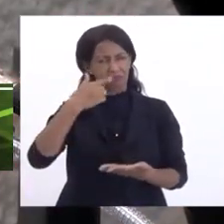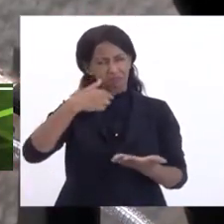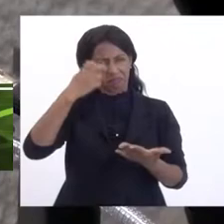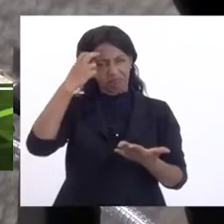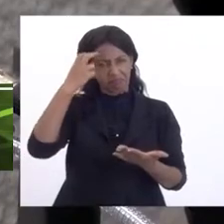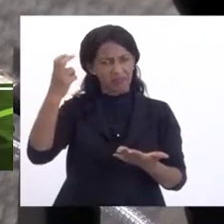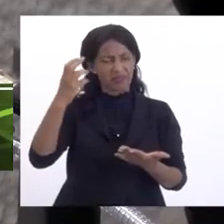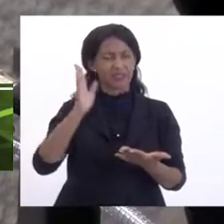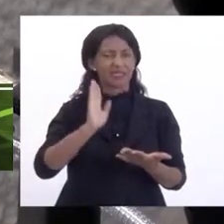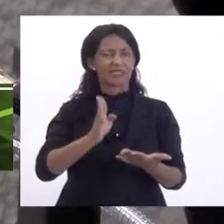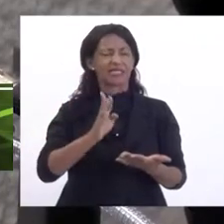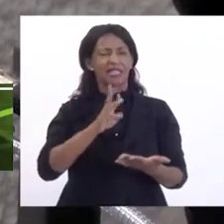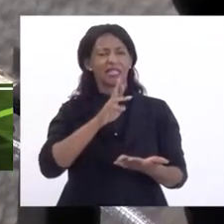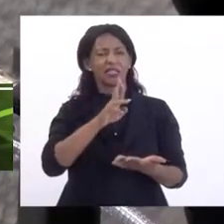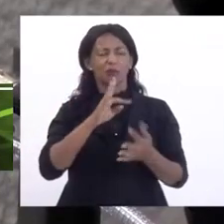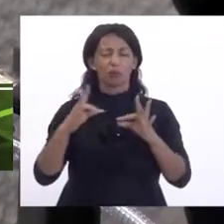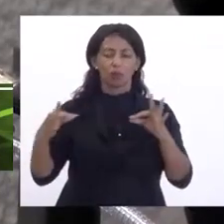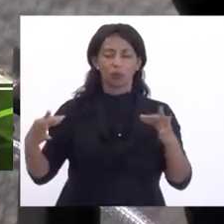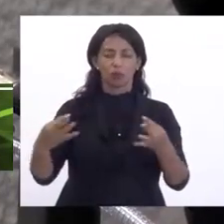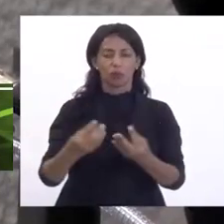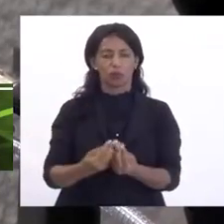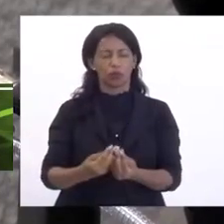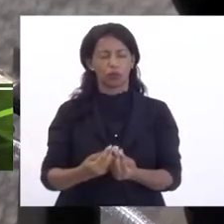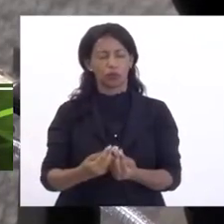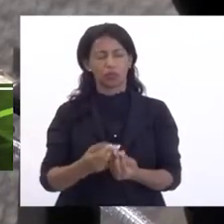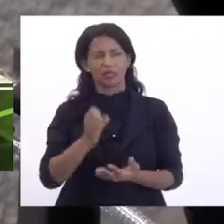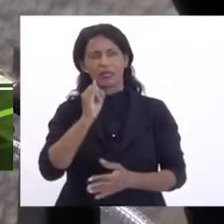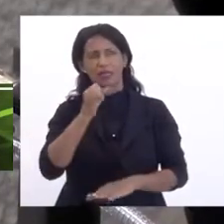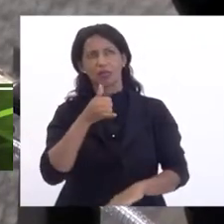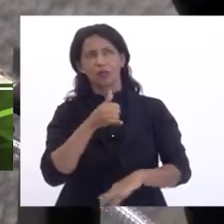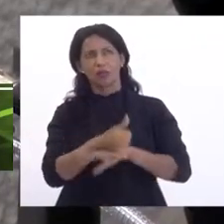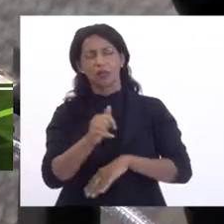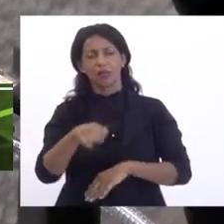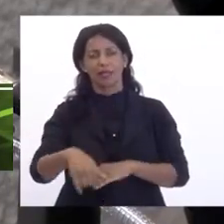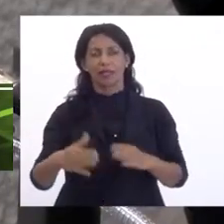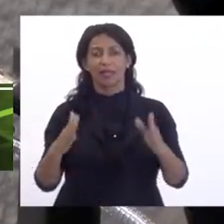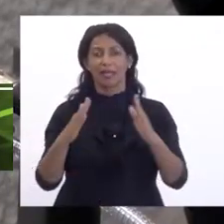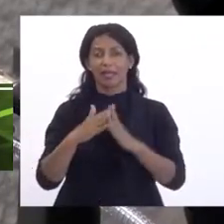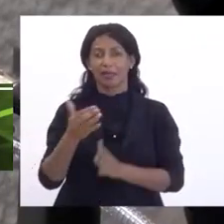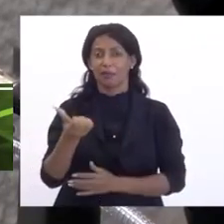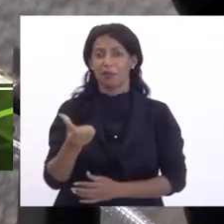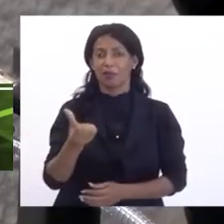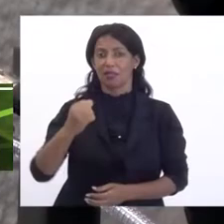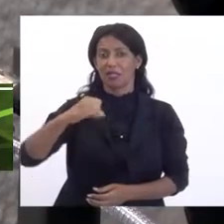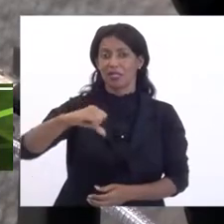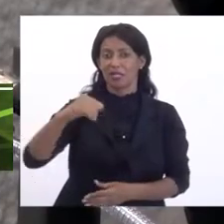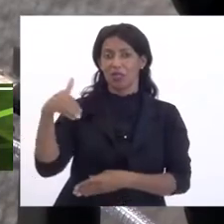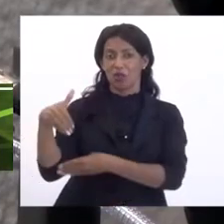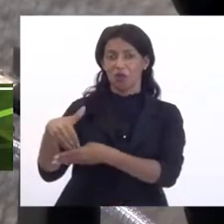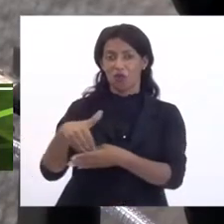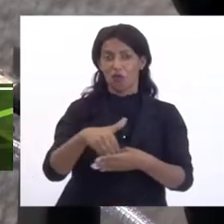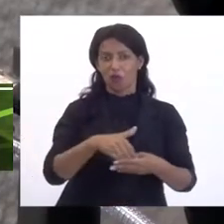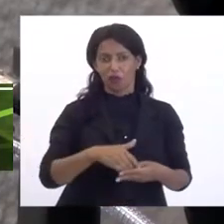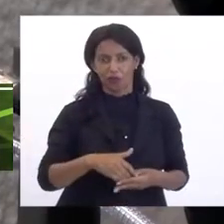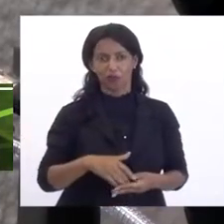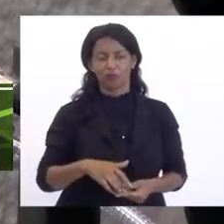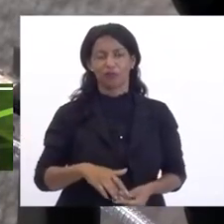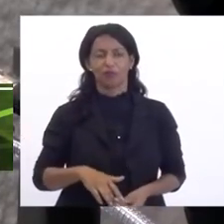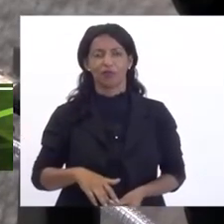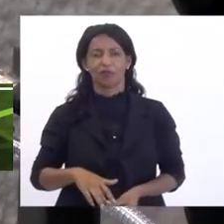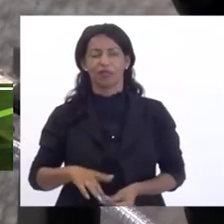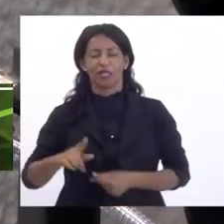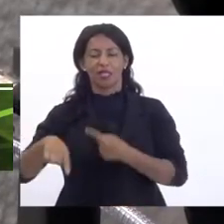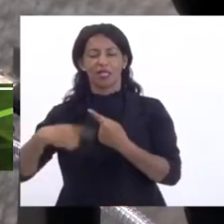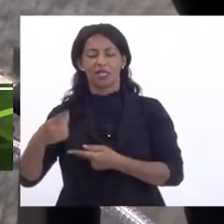sabiamente respondeu por unanimidade, salvo engano, aqui na casa, por 69 votos, e